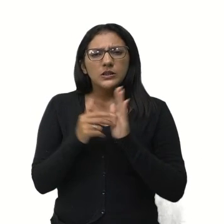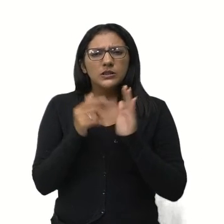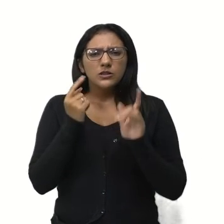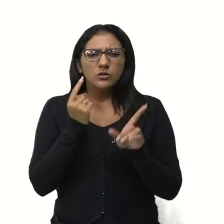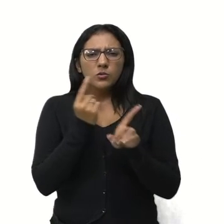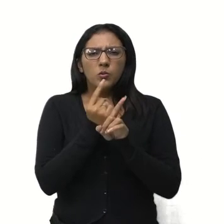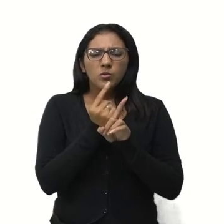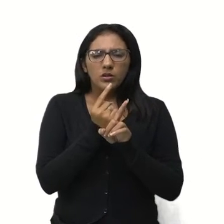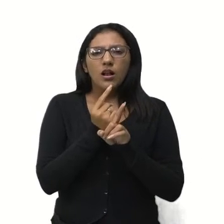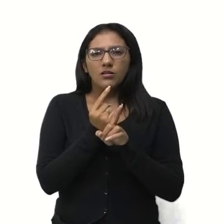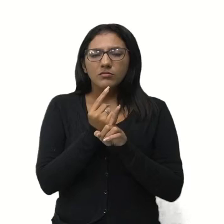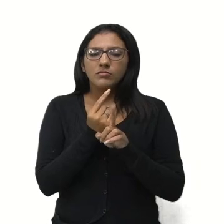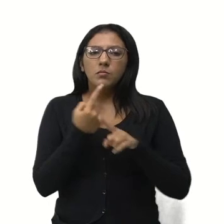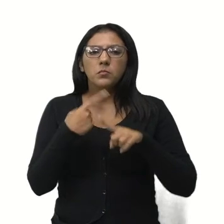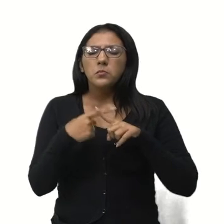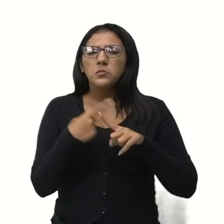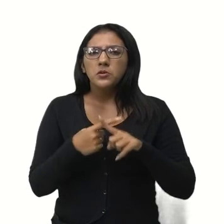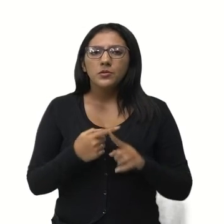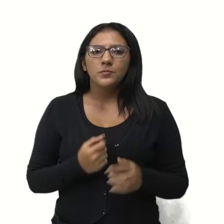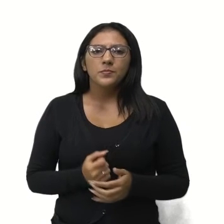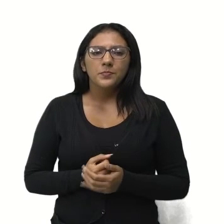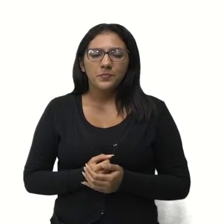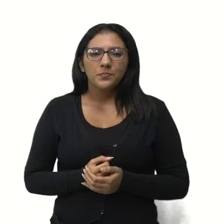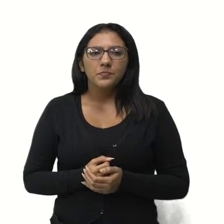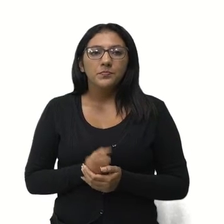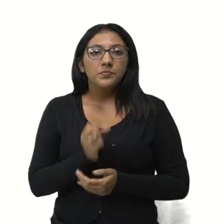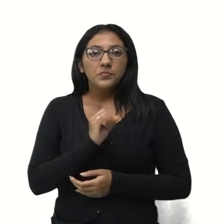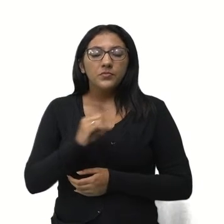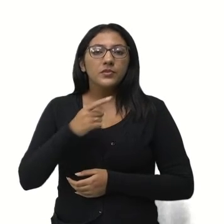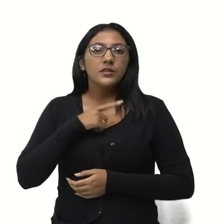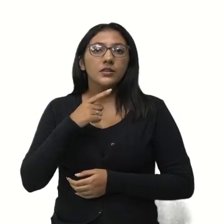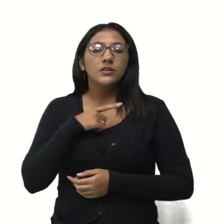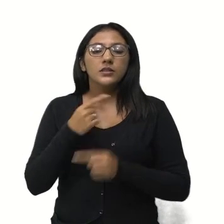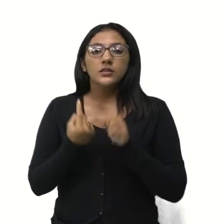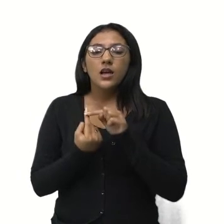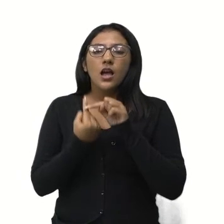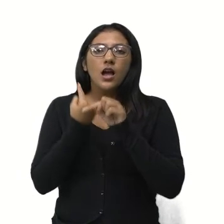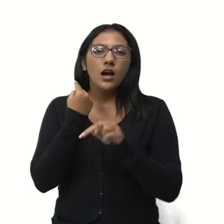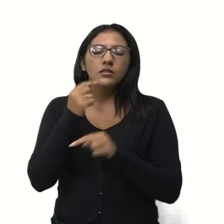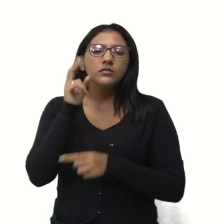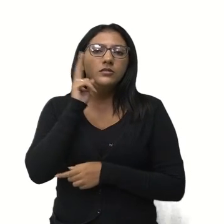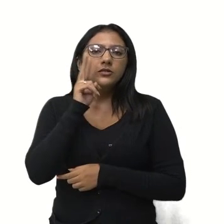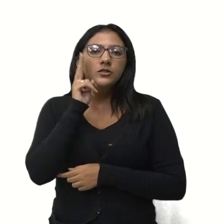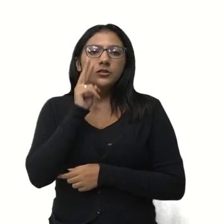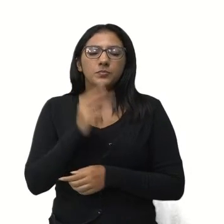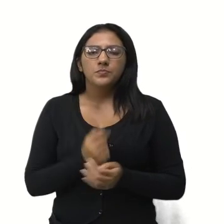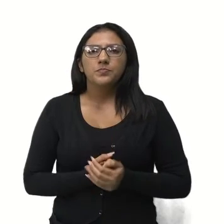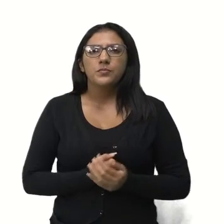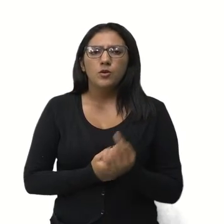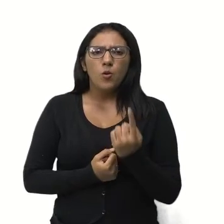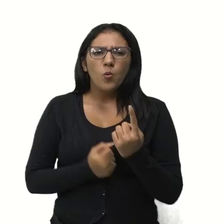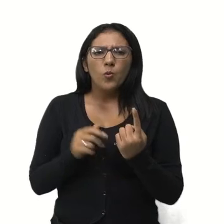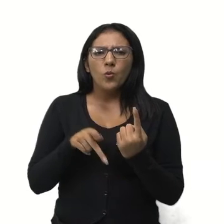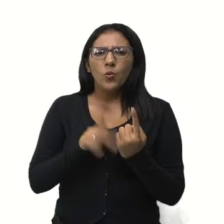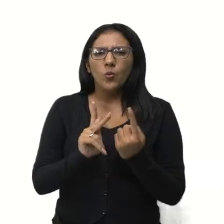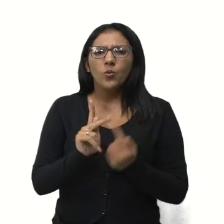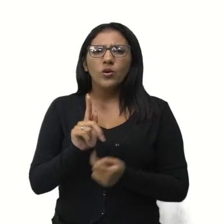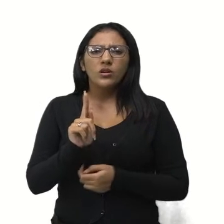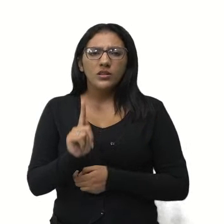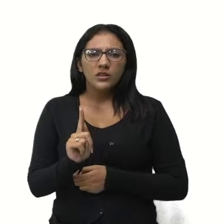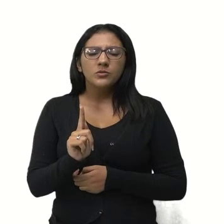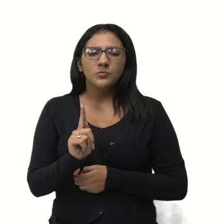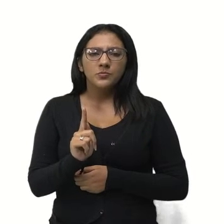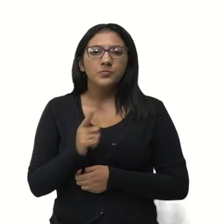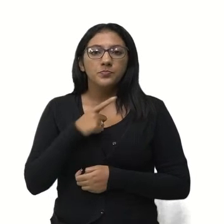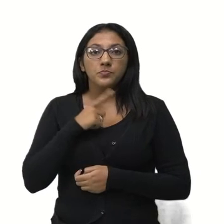resultado? Porque quando nós tínhamos aqui 1 quilo de carne, a